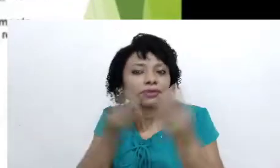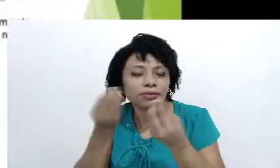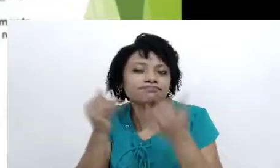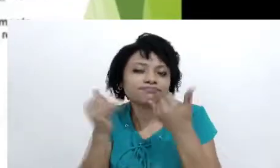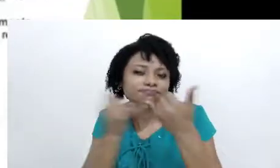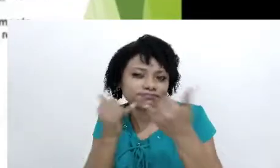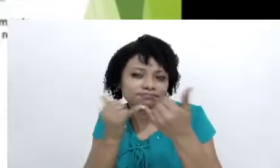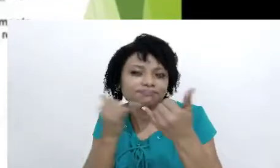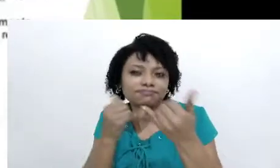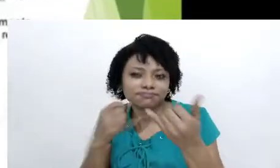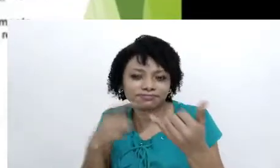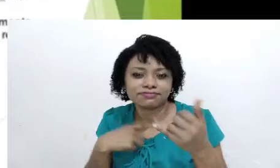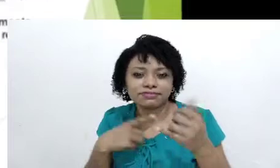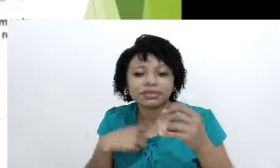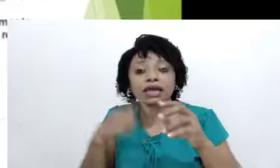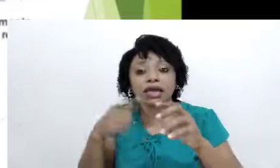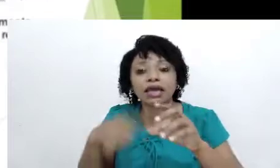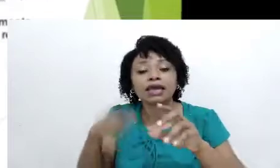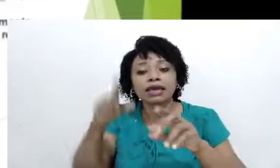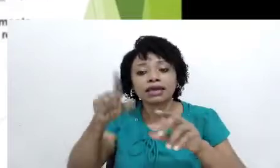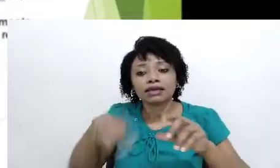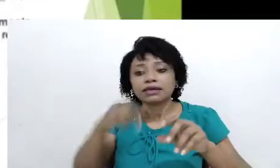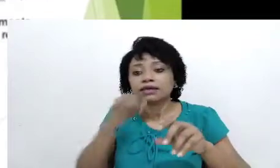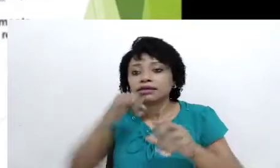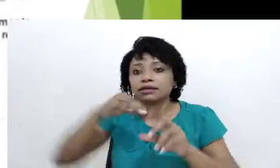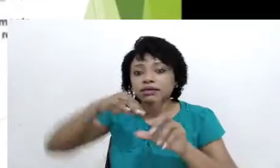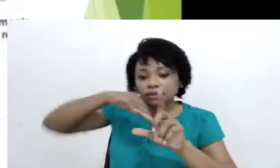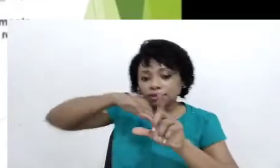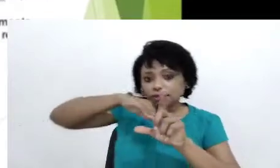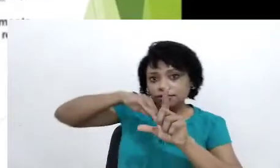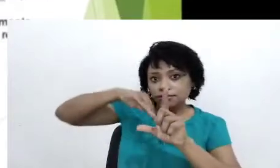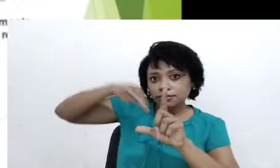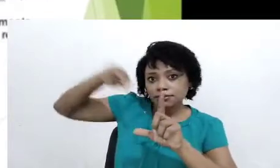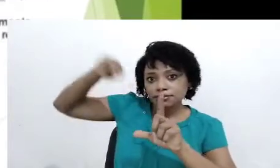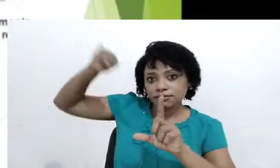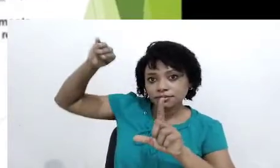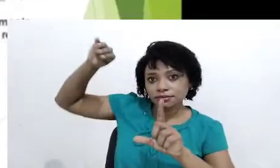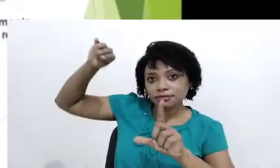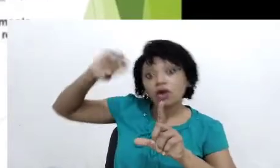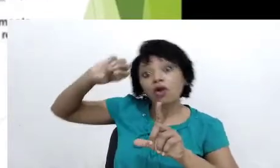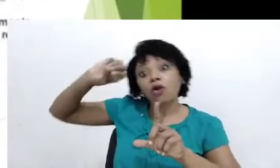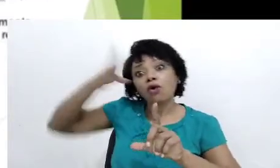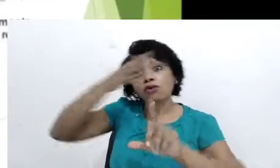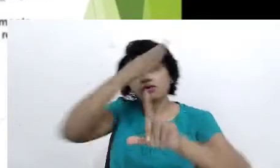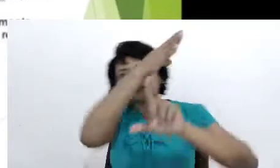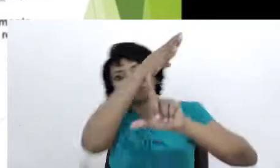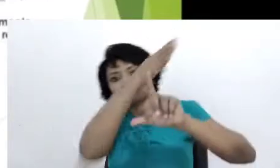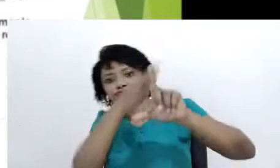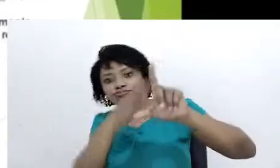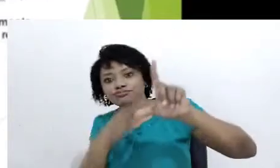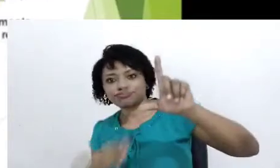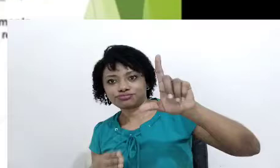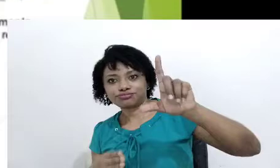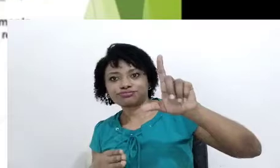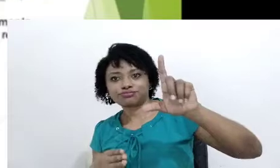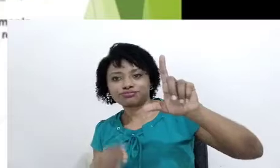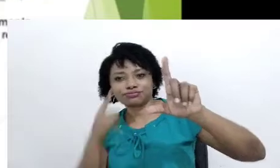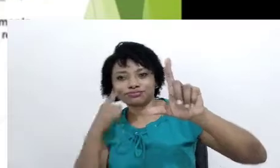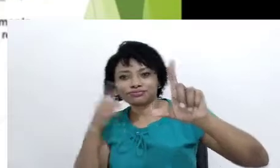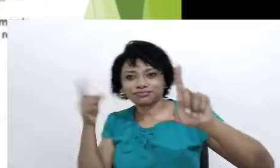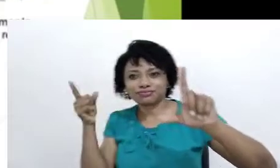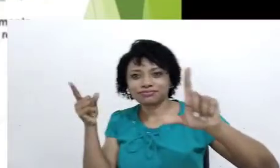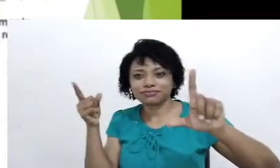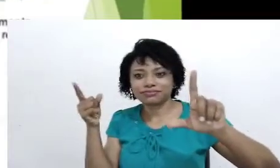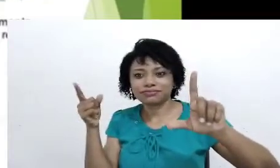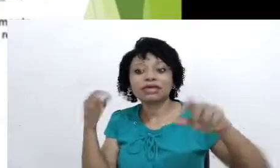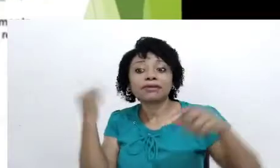Para a velocidade, o gráfico da velocidade também é parecido. O gráfico também vai ser uma reta, ou uma reta